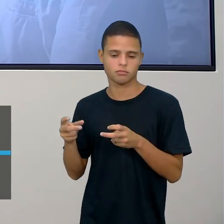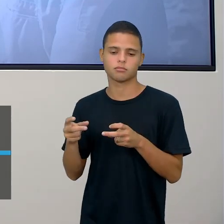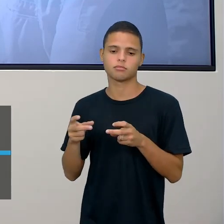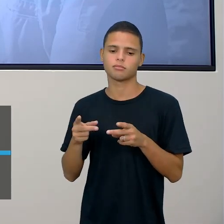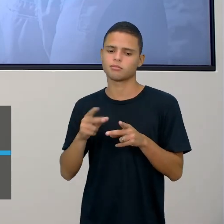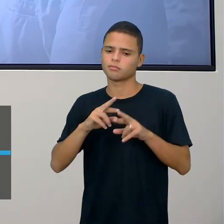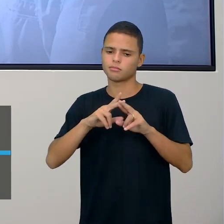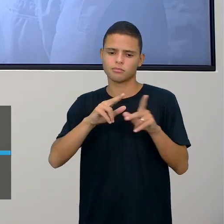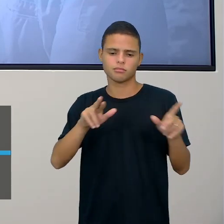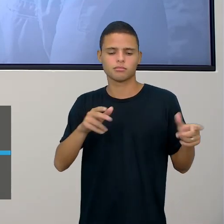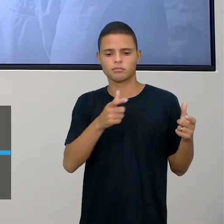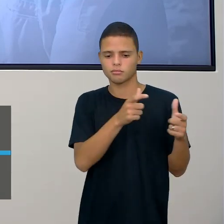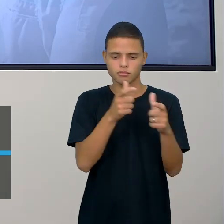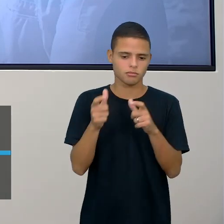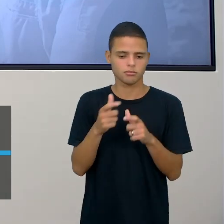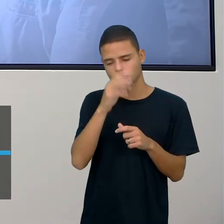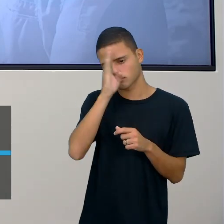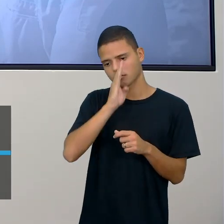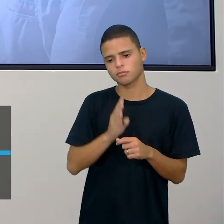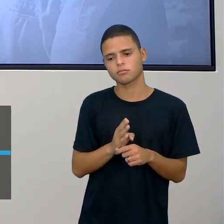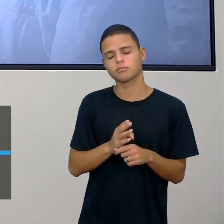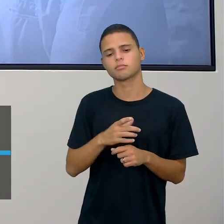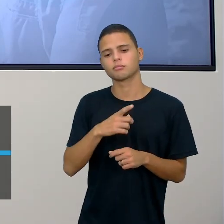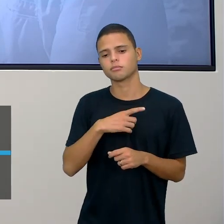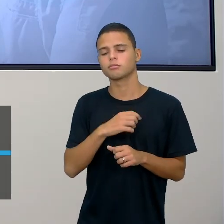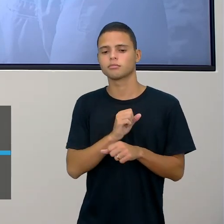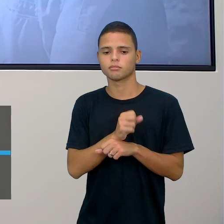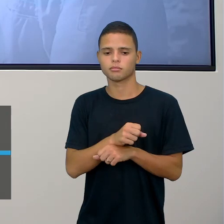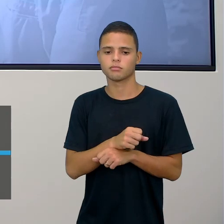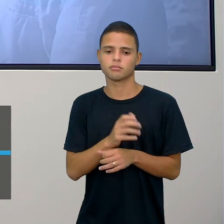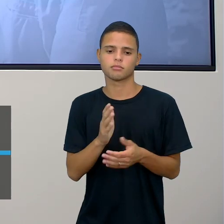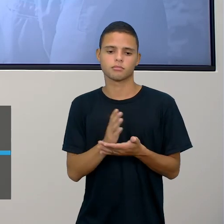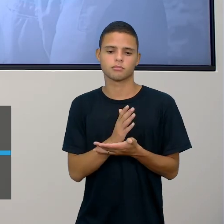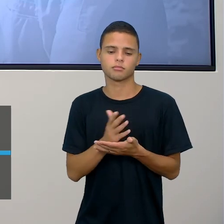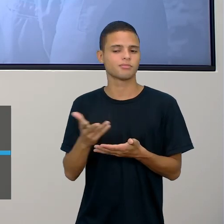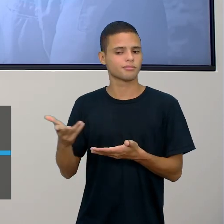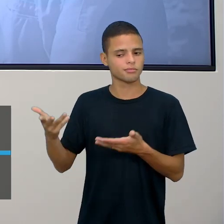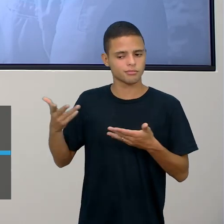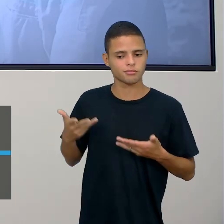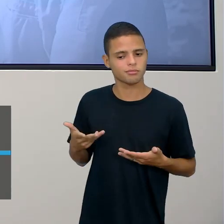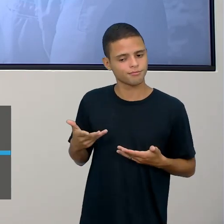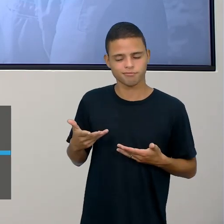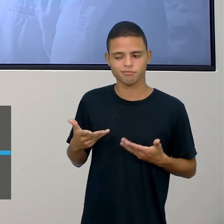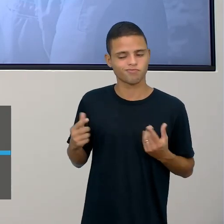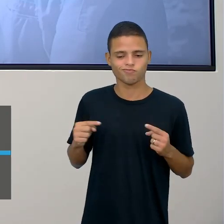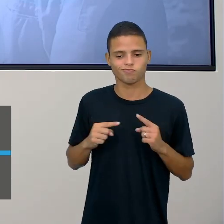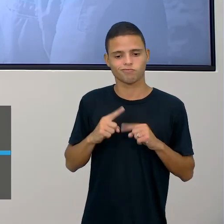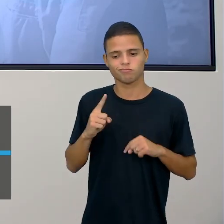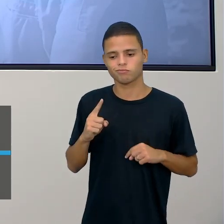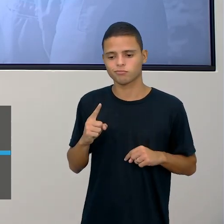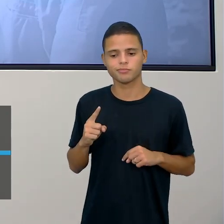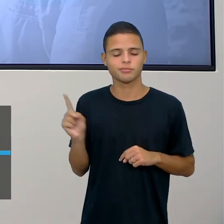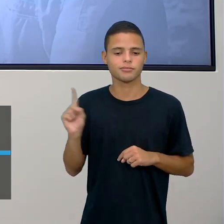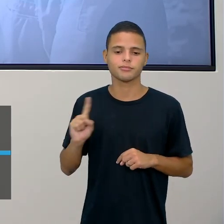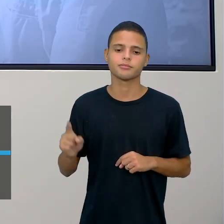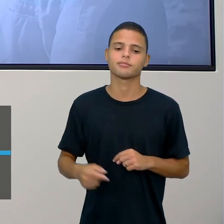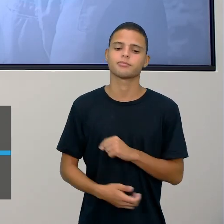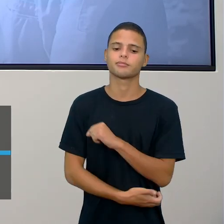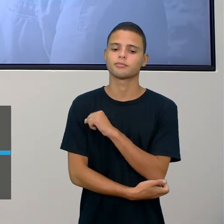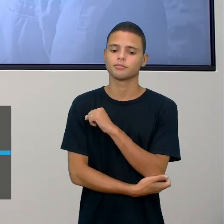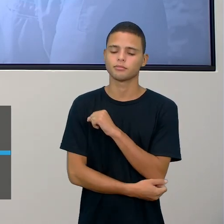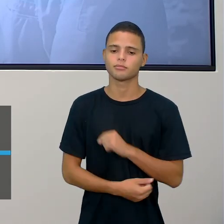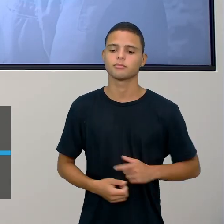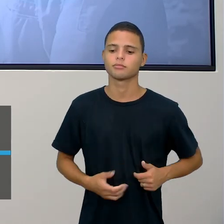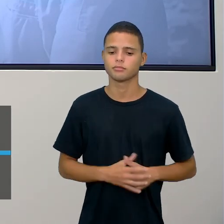vários lugares do Brasil uma recepção que não é muito hospitaleira também dos migrantes, né?